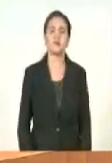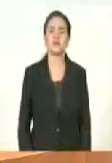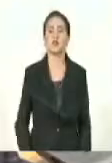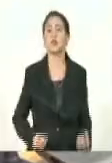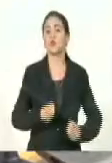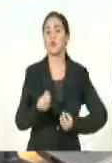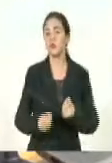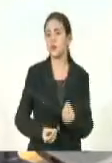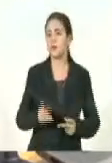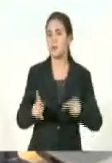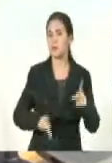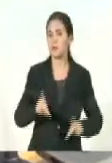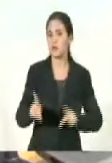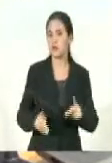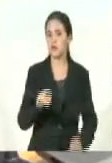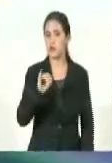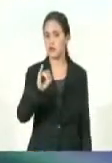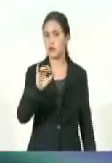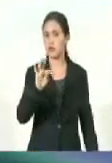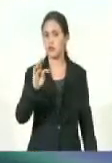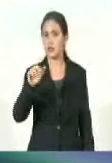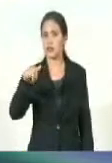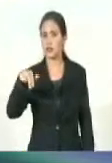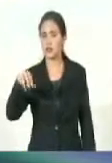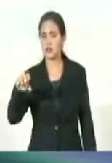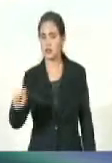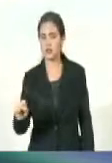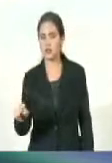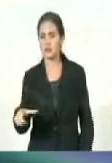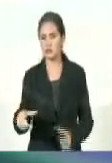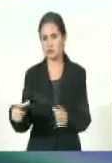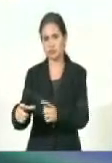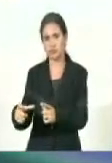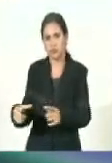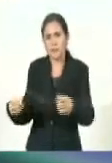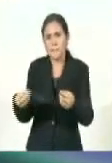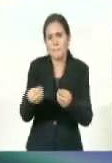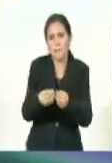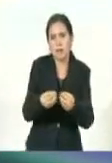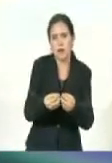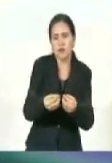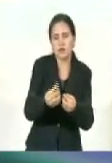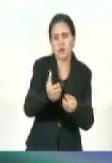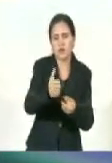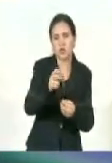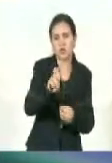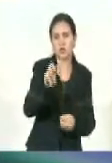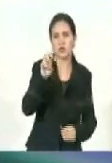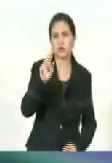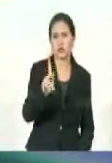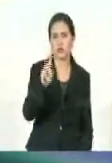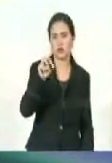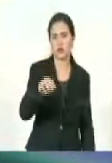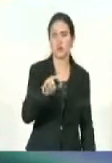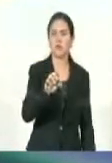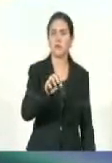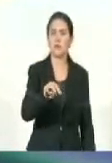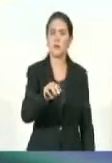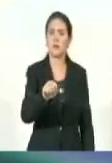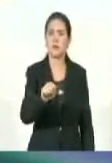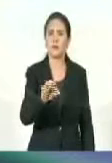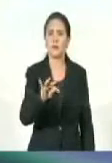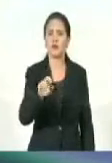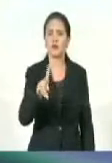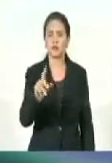população de Itãs, aquele povoado a 15 quilômetros de Matinha, tem a sua dignidade respeitada através do seu trabalho,